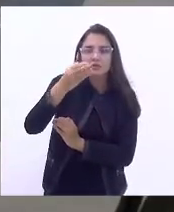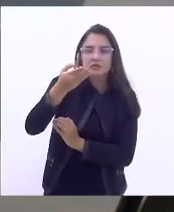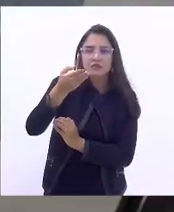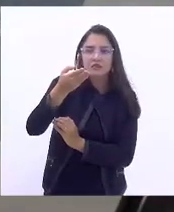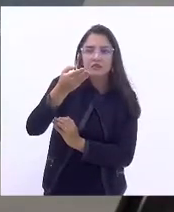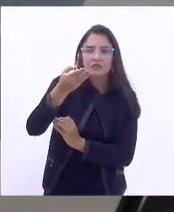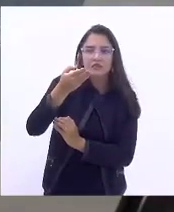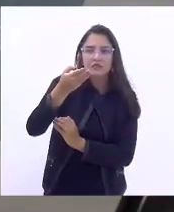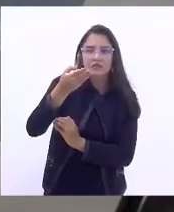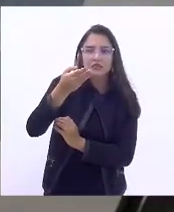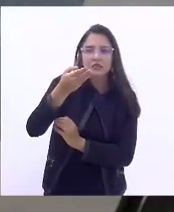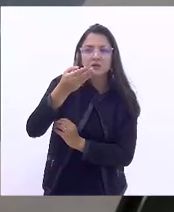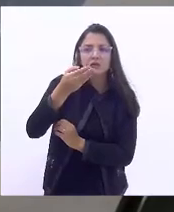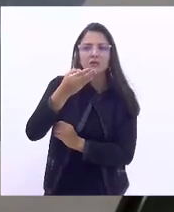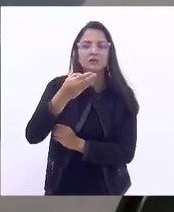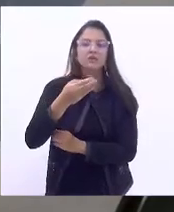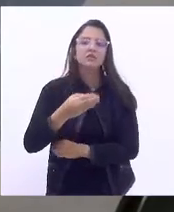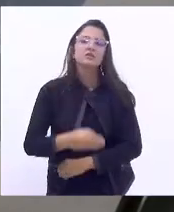Já estou